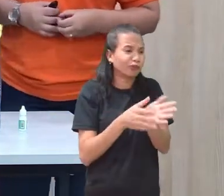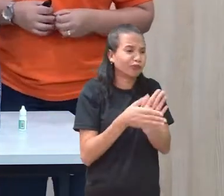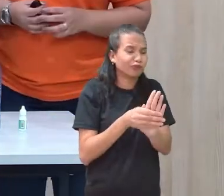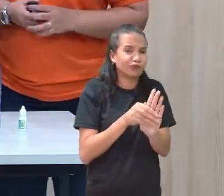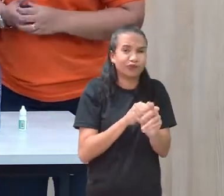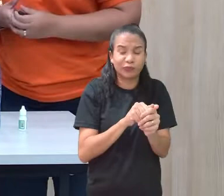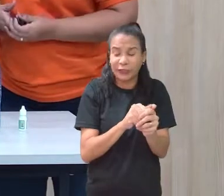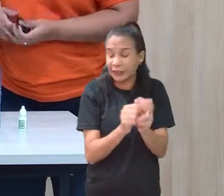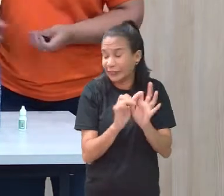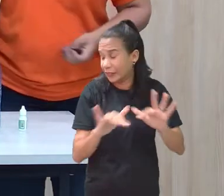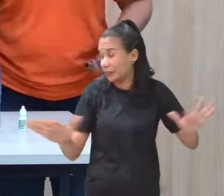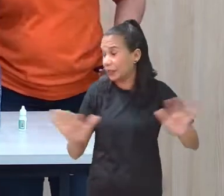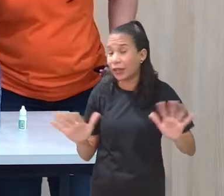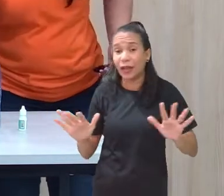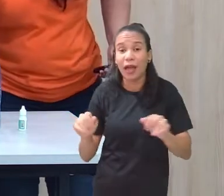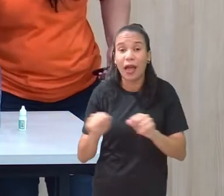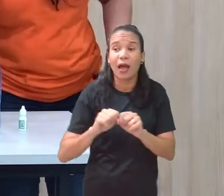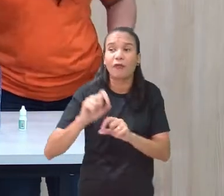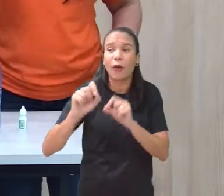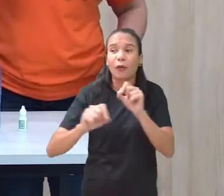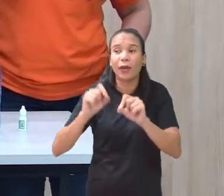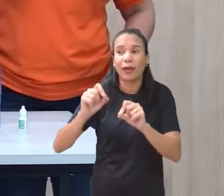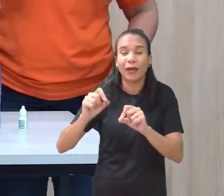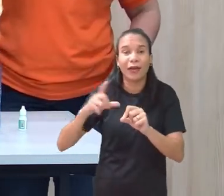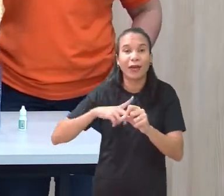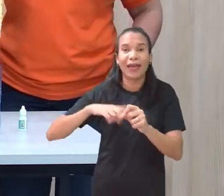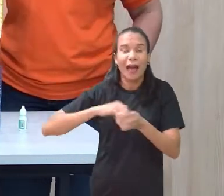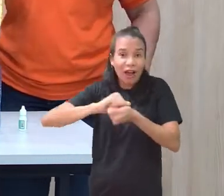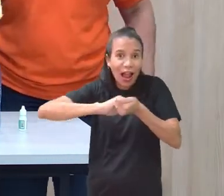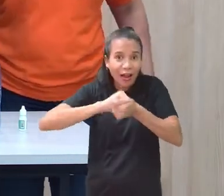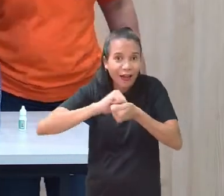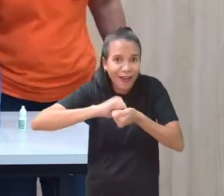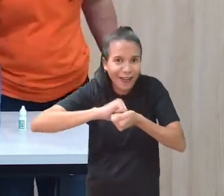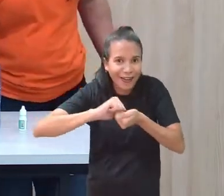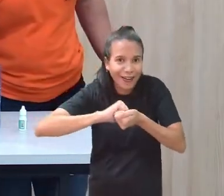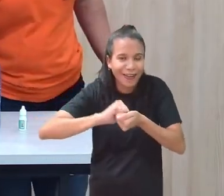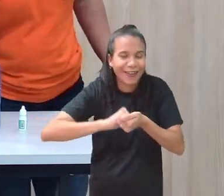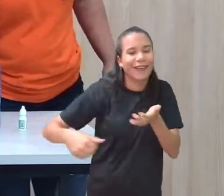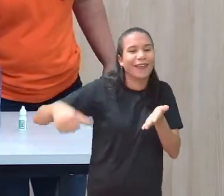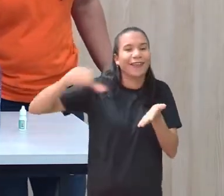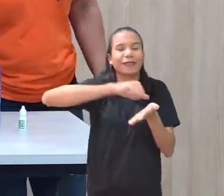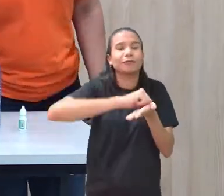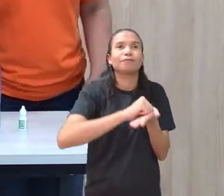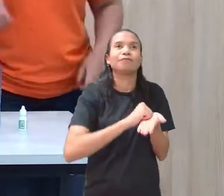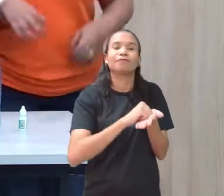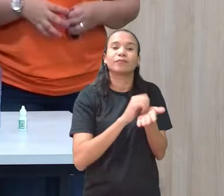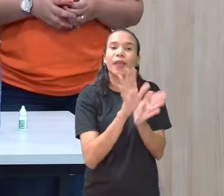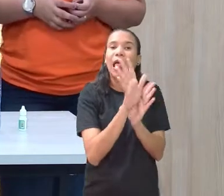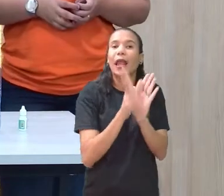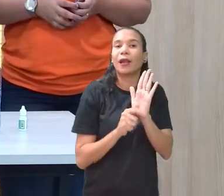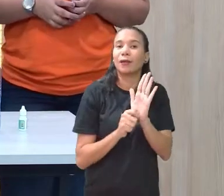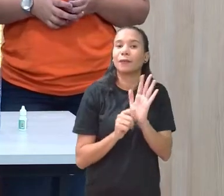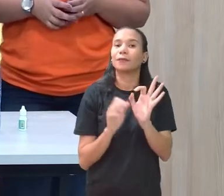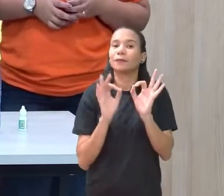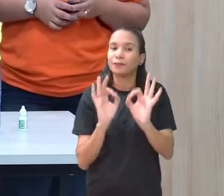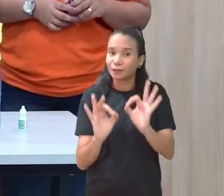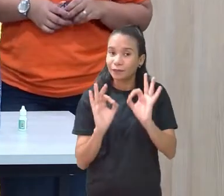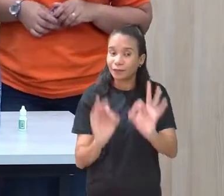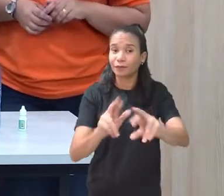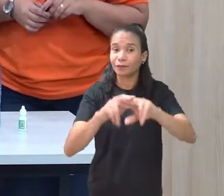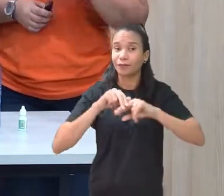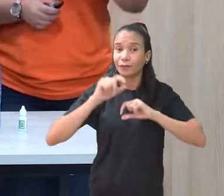carne vai, aí vem Maria. Vem o quê? Ó, o detergente. Vem o detergente para limpar, não é verdade? Pois